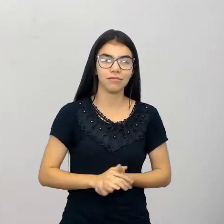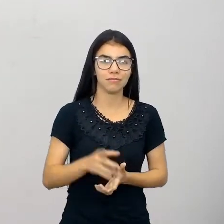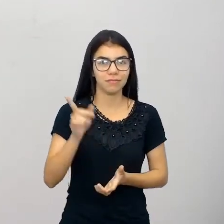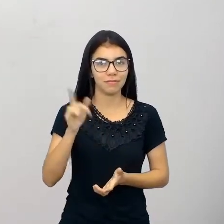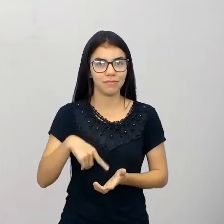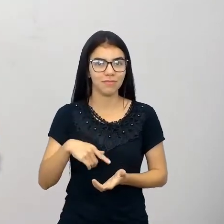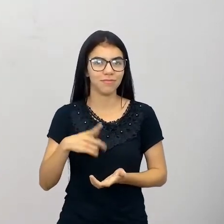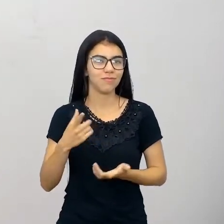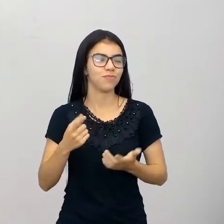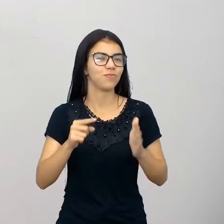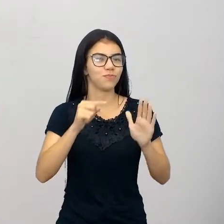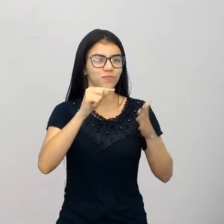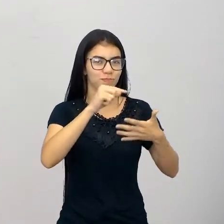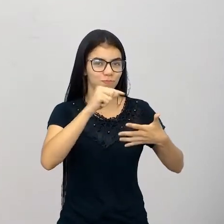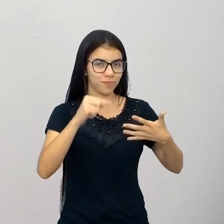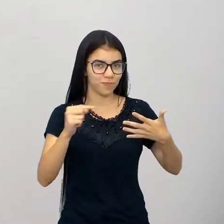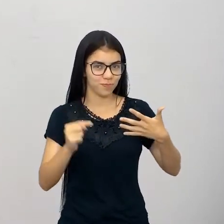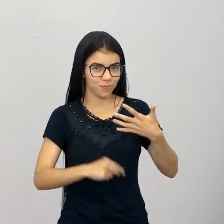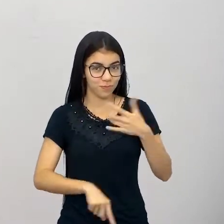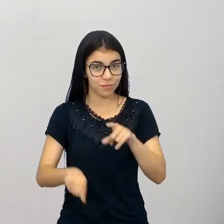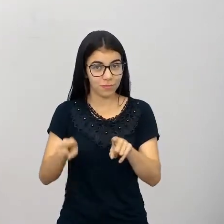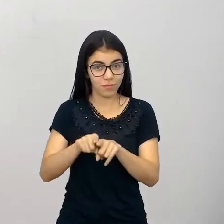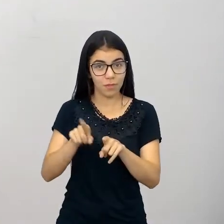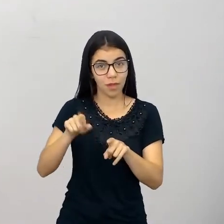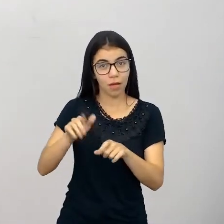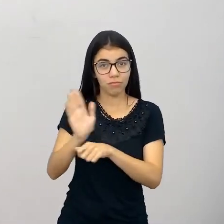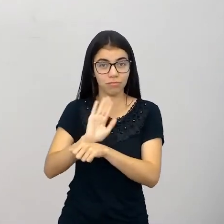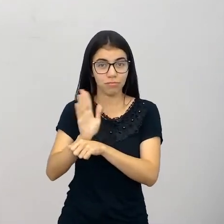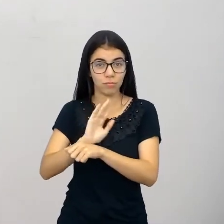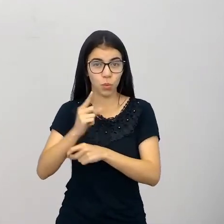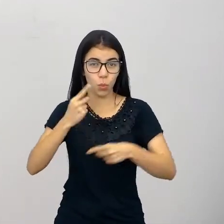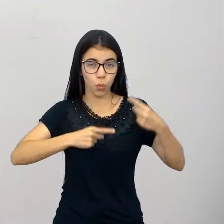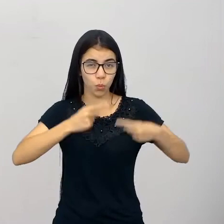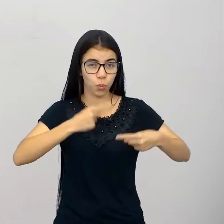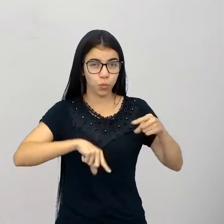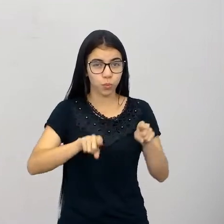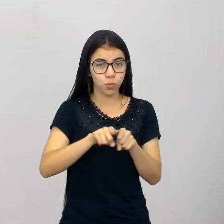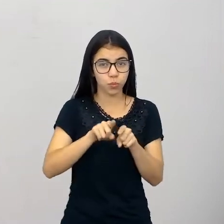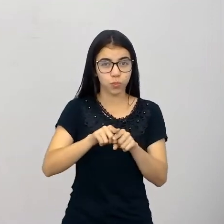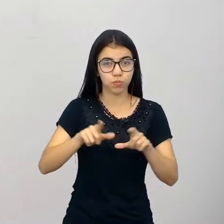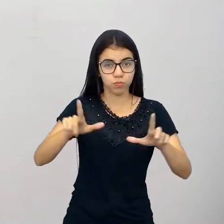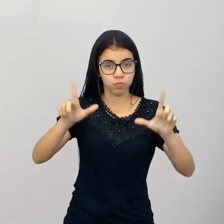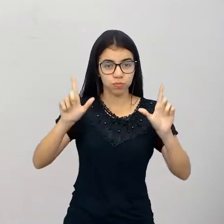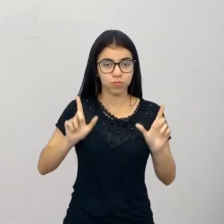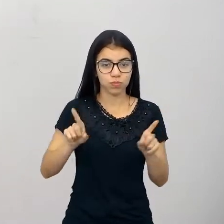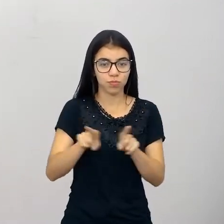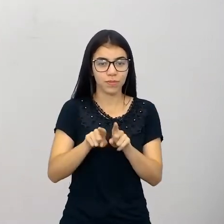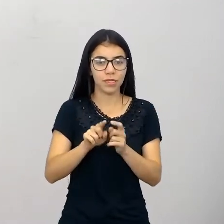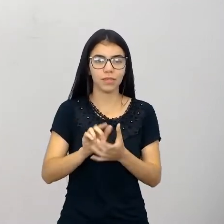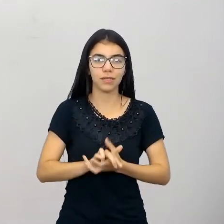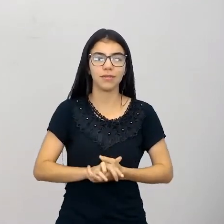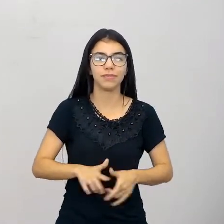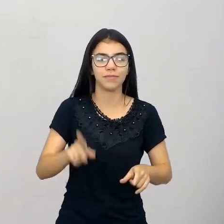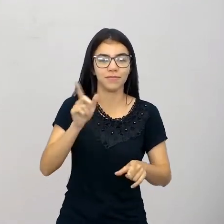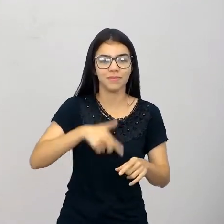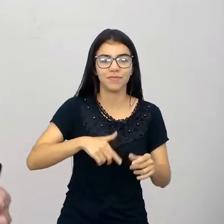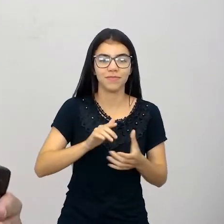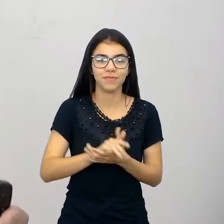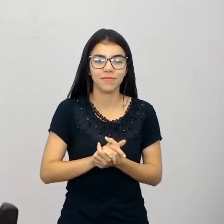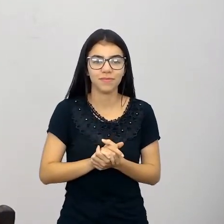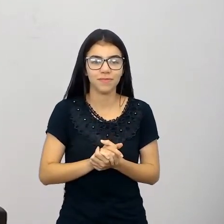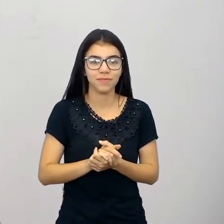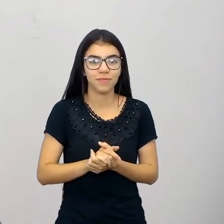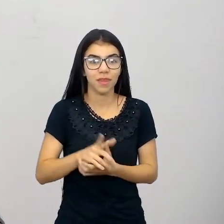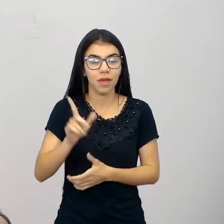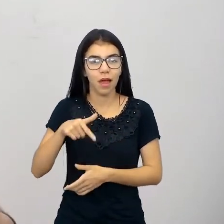filmoteca, elaborado nossa filmoteca, raciocinado sobre filme, crítica cinematográfica, pensar como se estrutura o cinema. Gente,